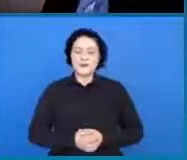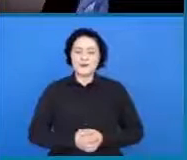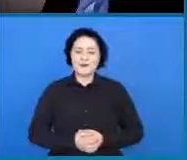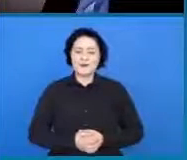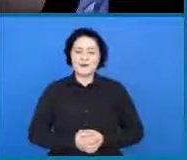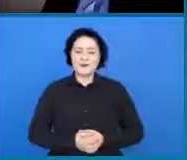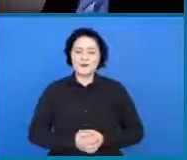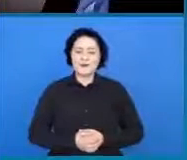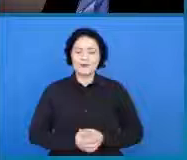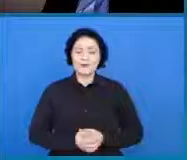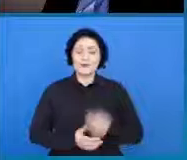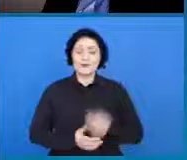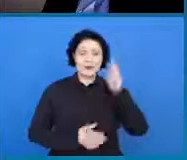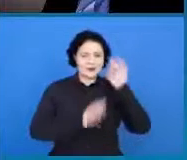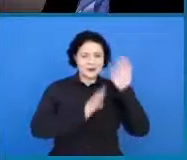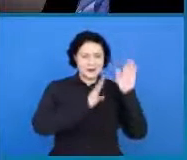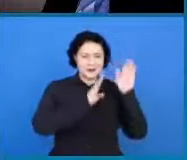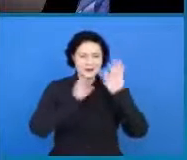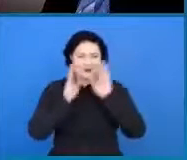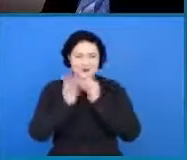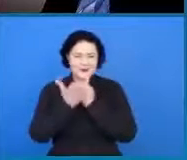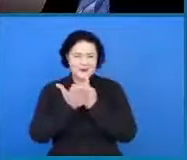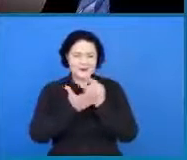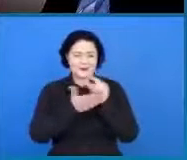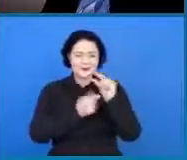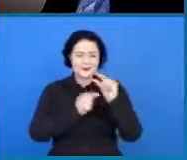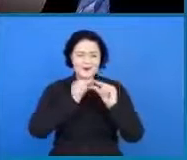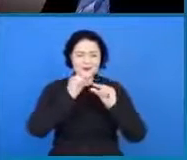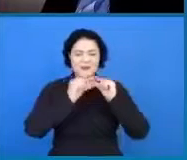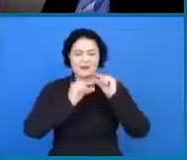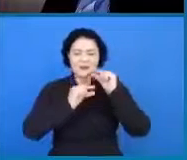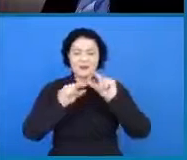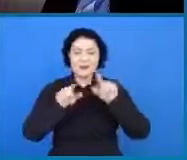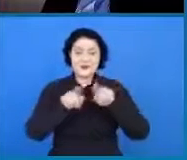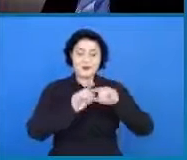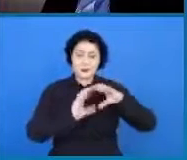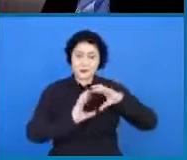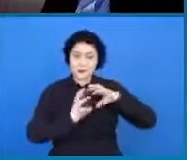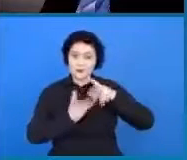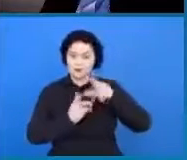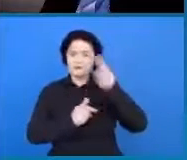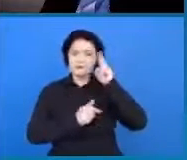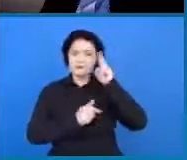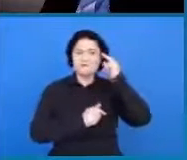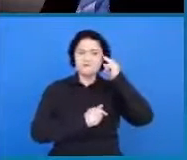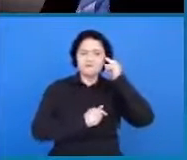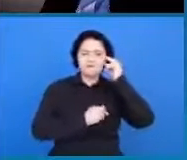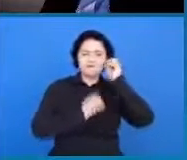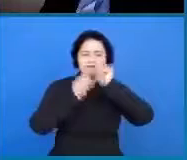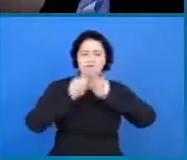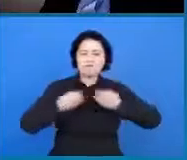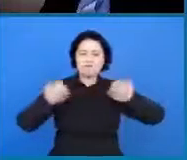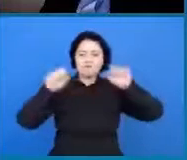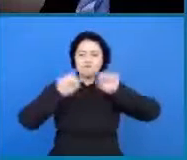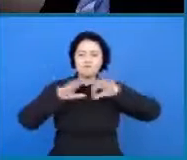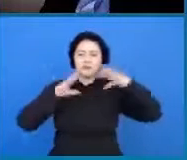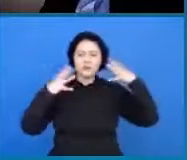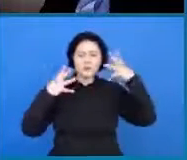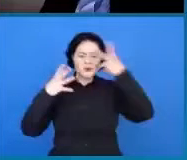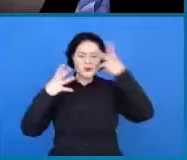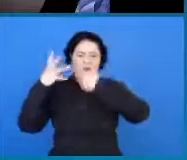as boas histórias começam assim e nos conduzem a um mundo de sonhos de magia de beleza